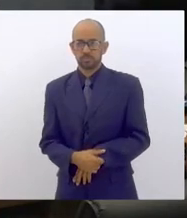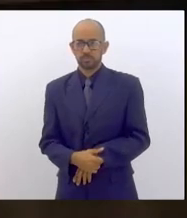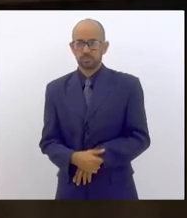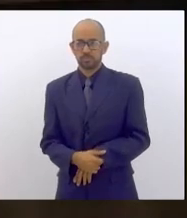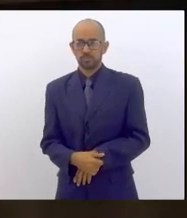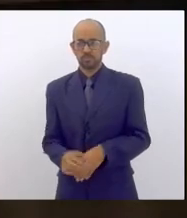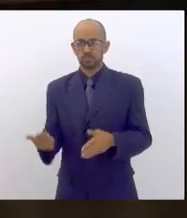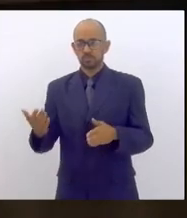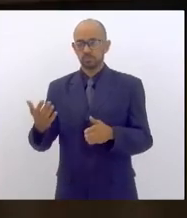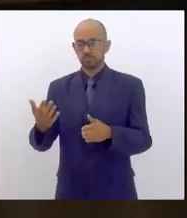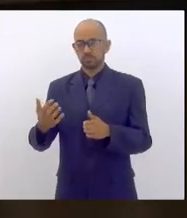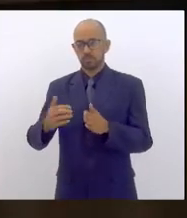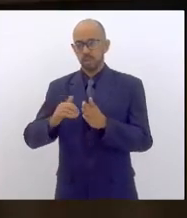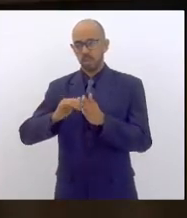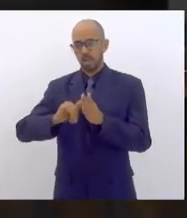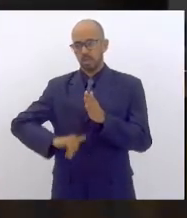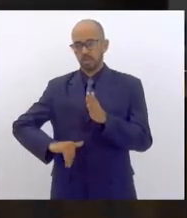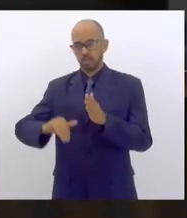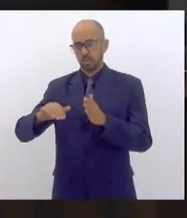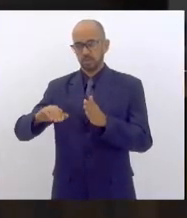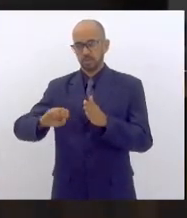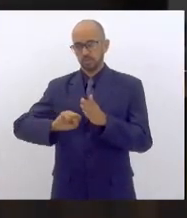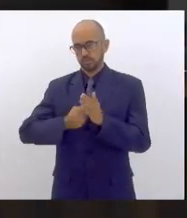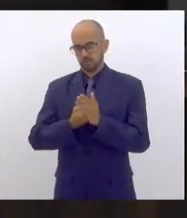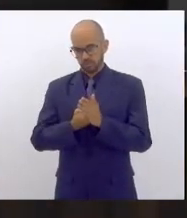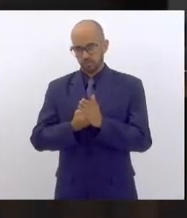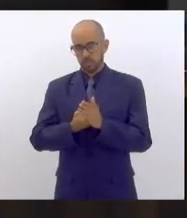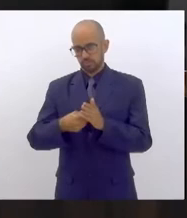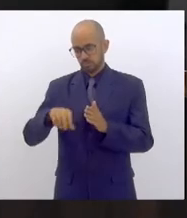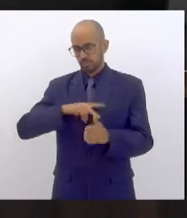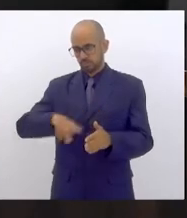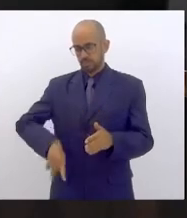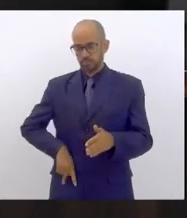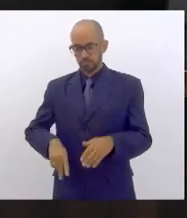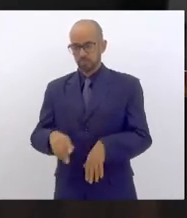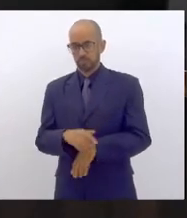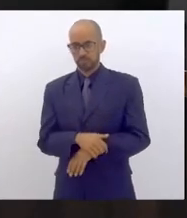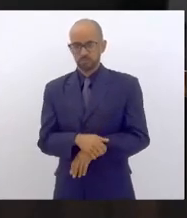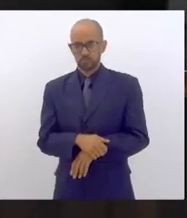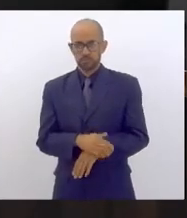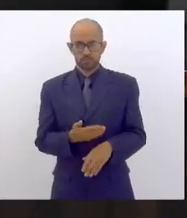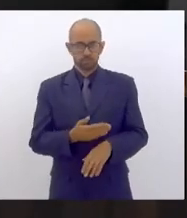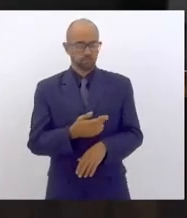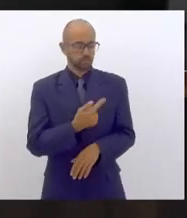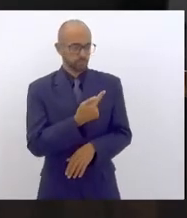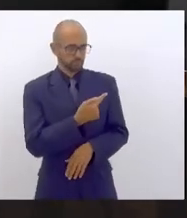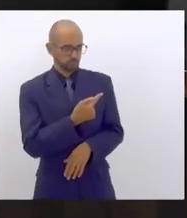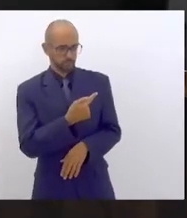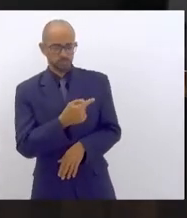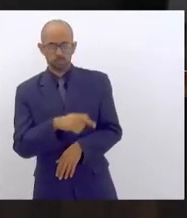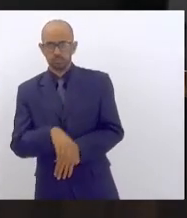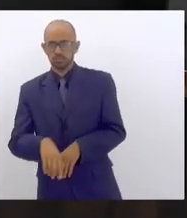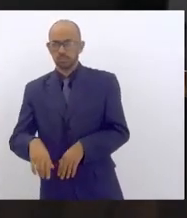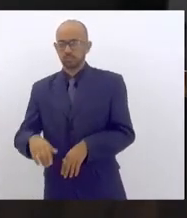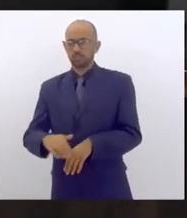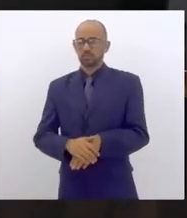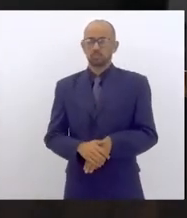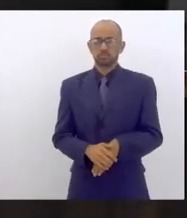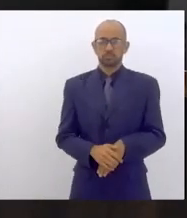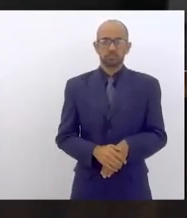Pela derrubada dos vetos, senhor presidente. Então, esse é o segundo. Agora vamos ao sétimo da pauta. Veto total aposto ao projeto